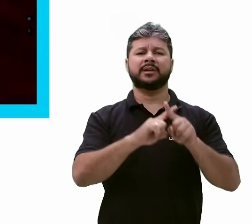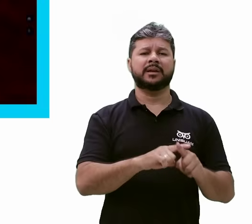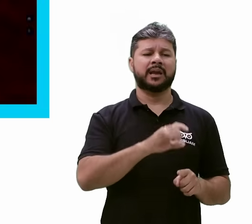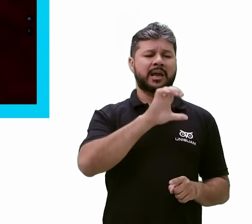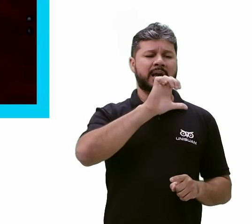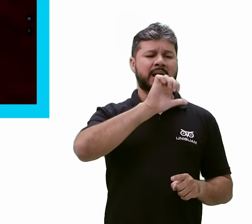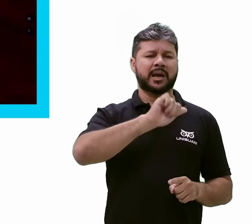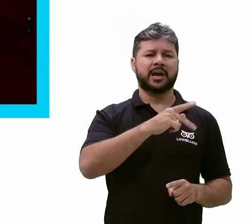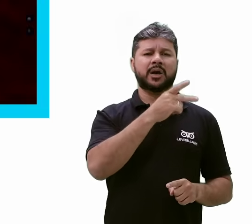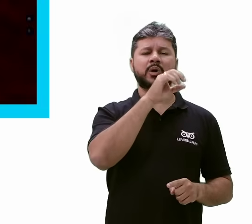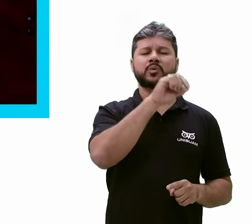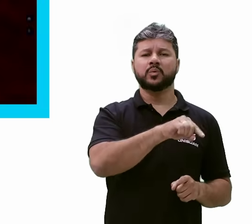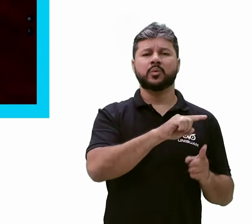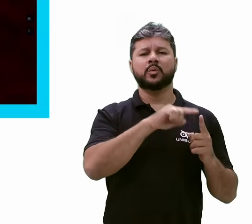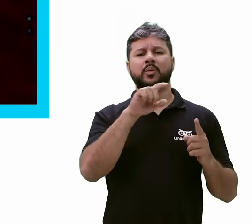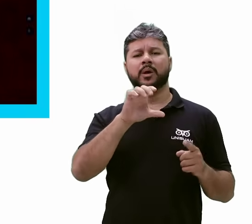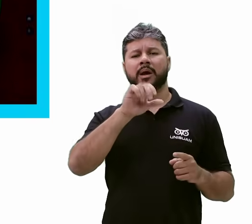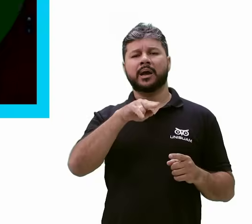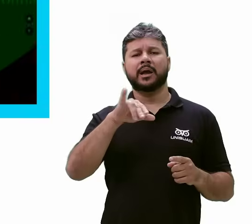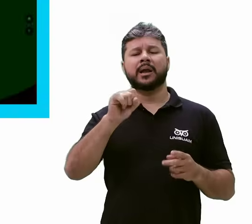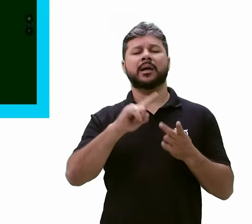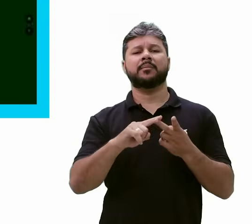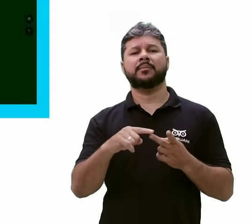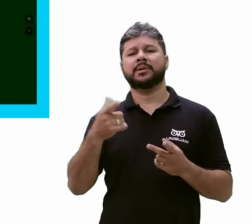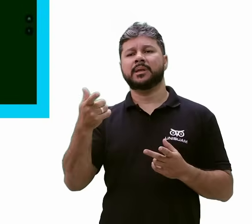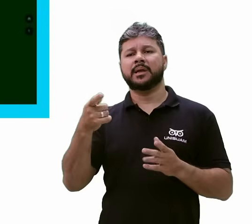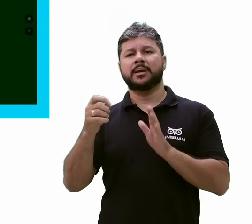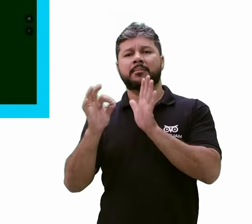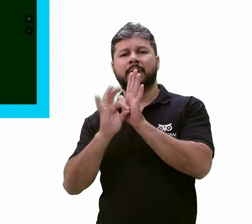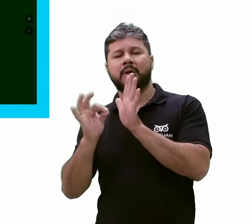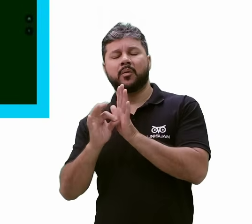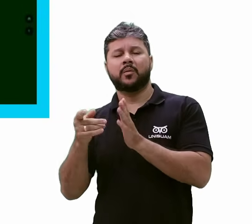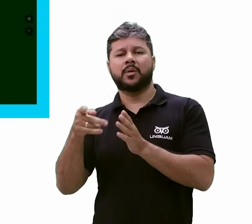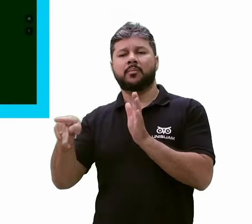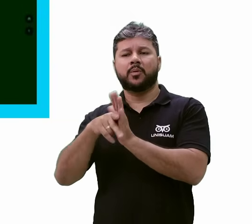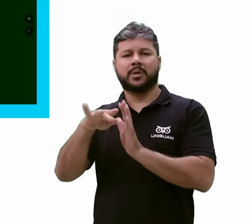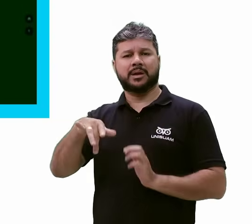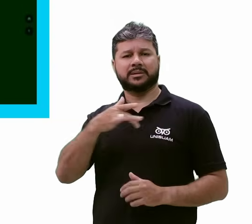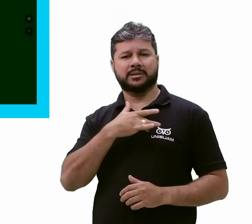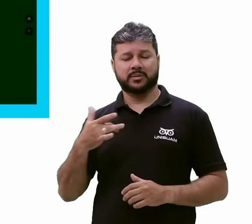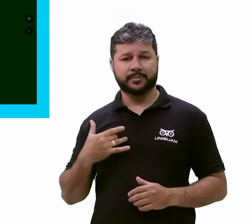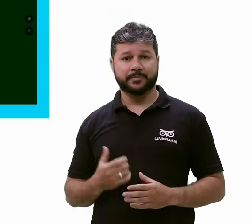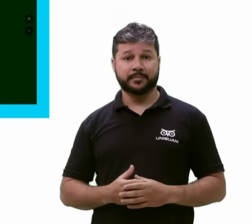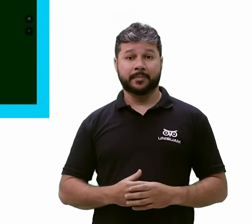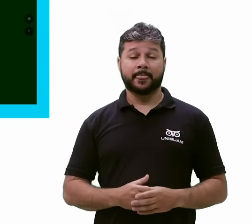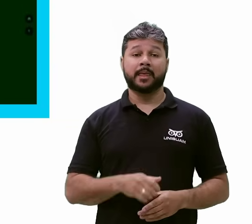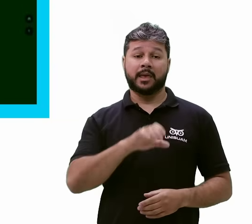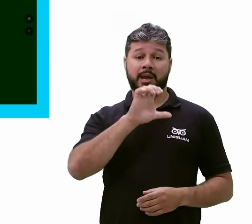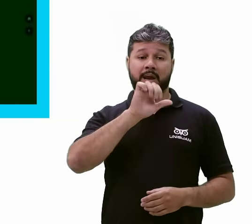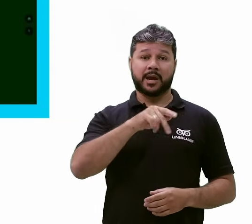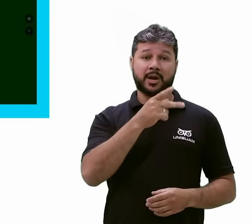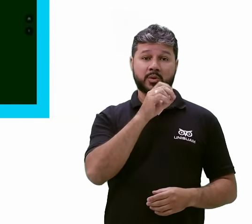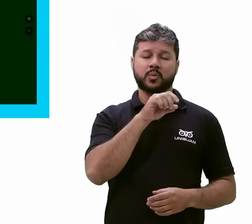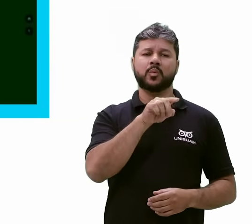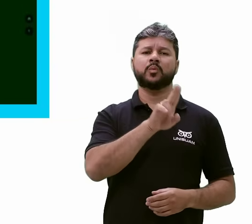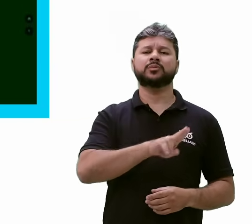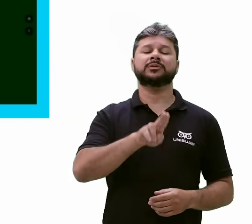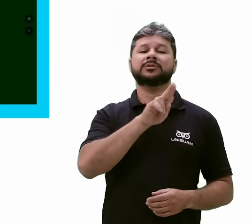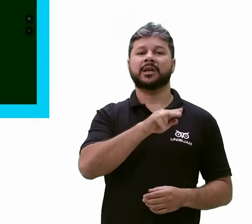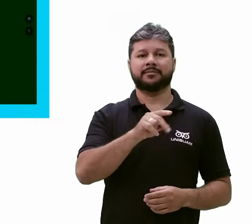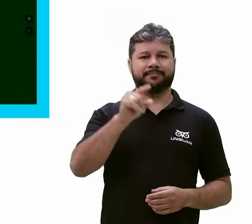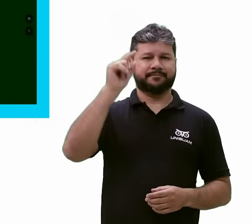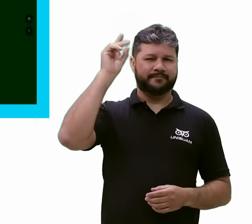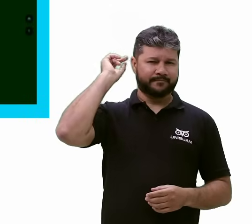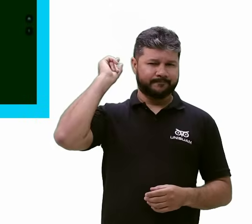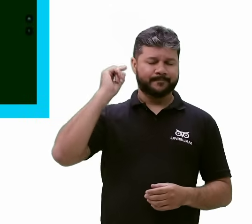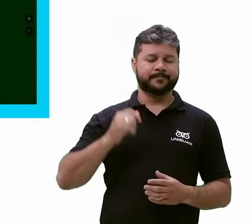cânhamo, maconha e cannabis medicinal? O cânhamo, ele foi muito utilizado antigamente,